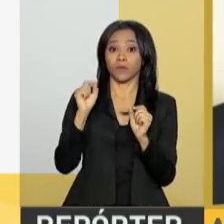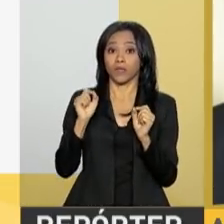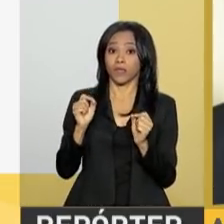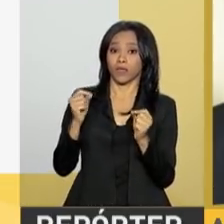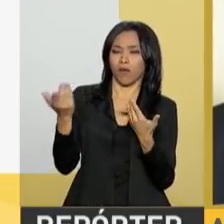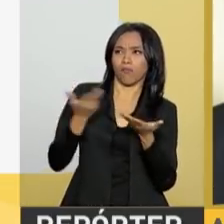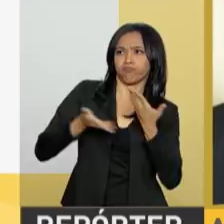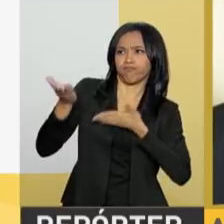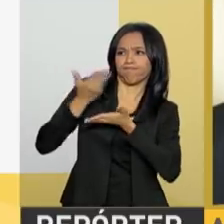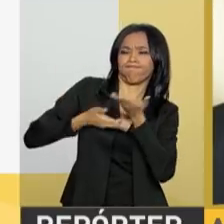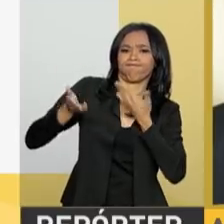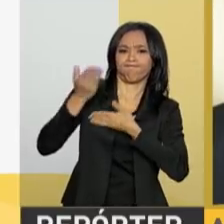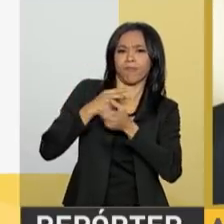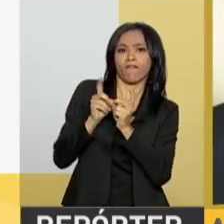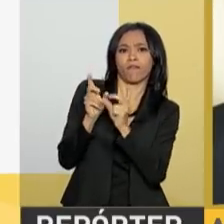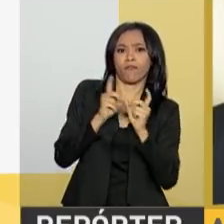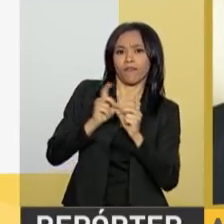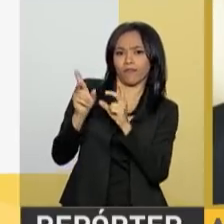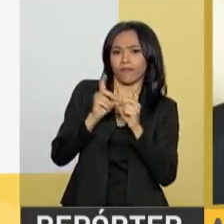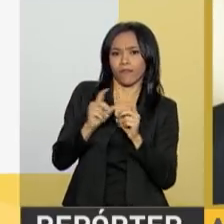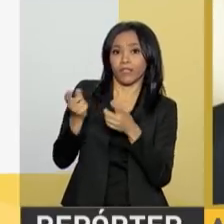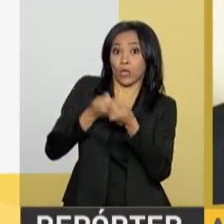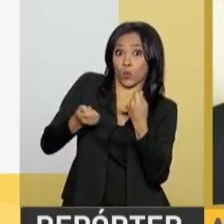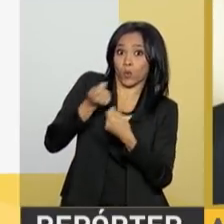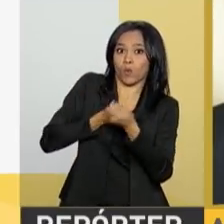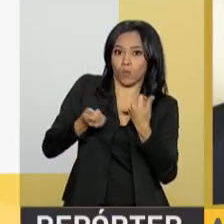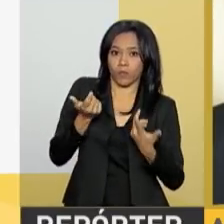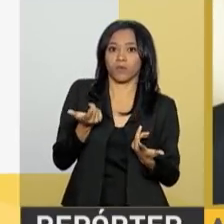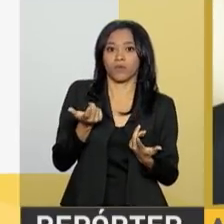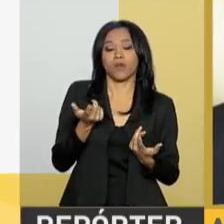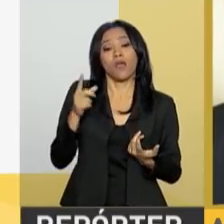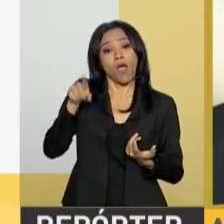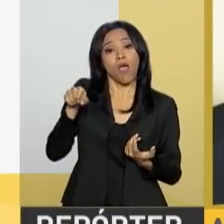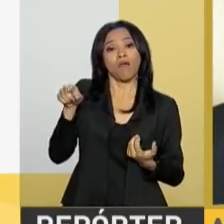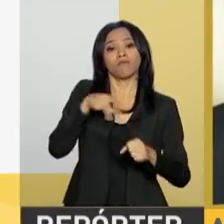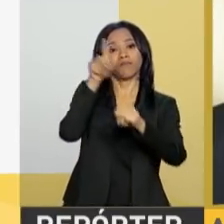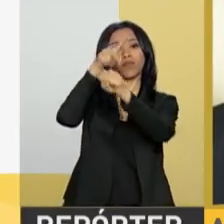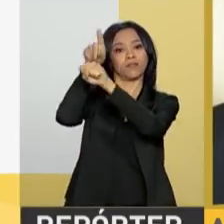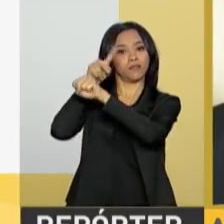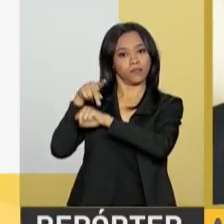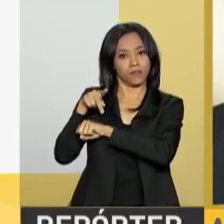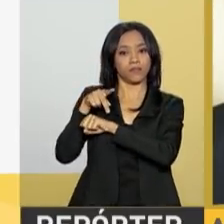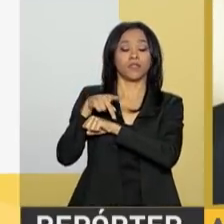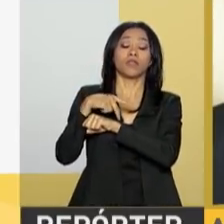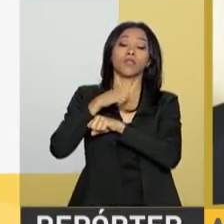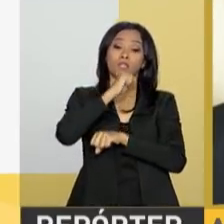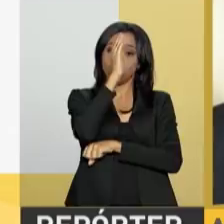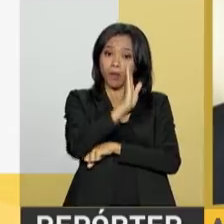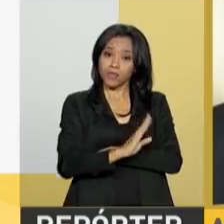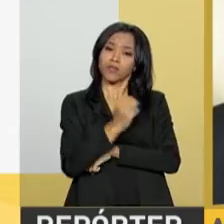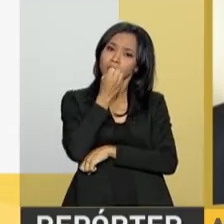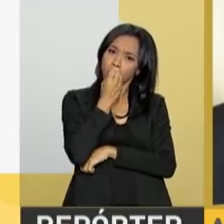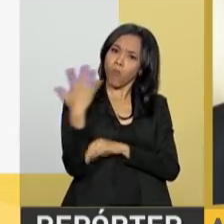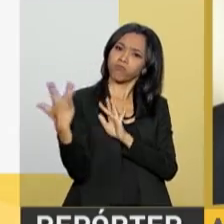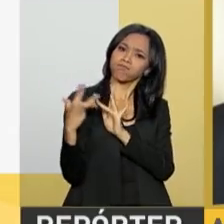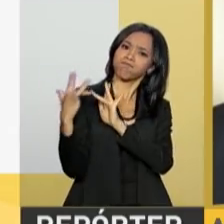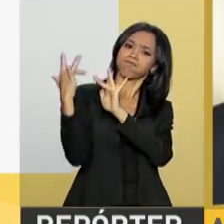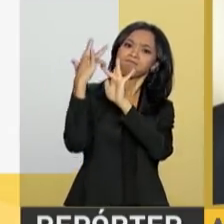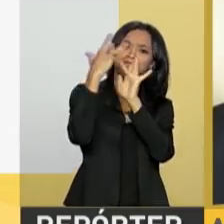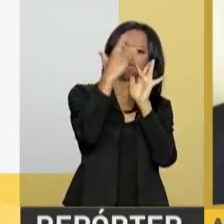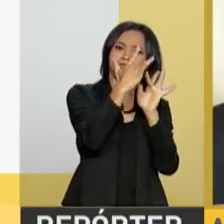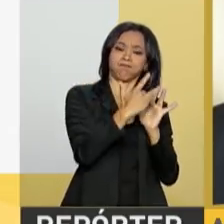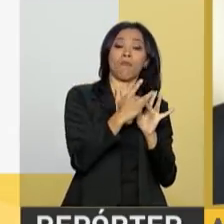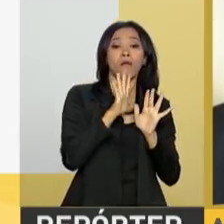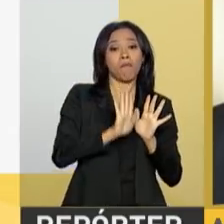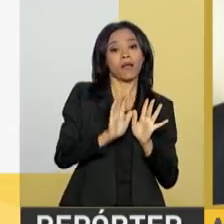ampla do ponto de vista comercial e comando e há também países com os quais o brasil já tem uma boa relação com as que